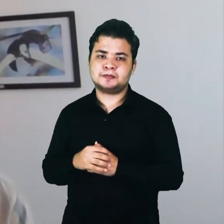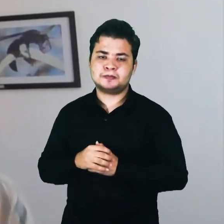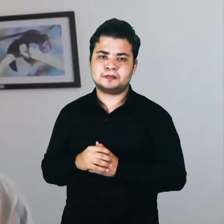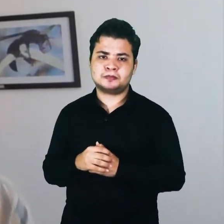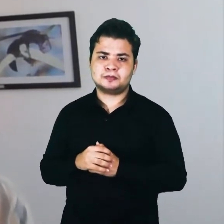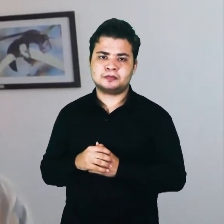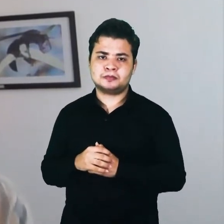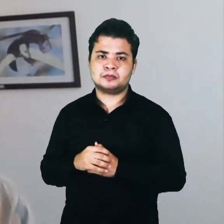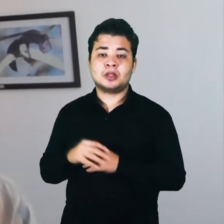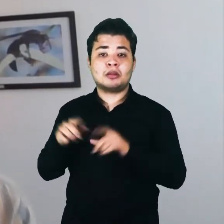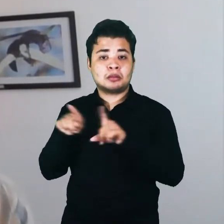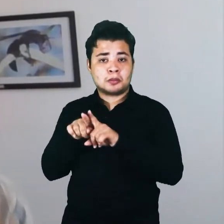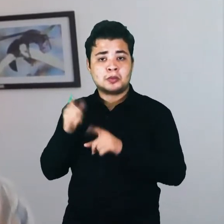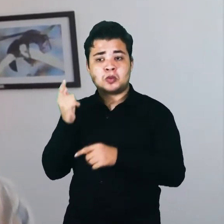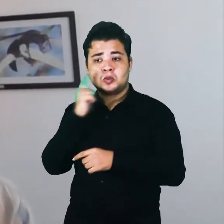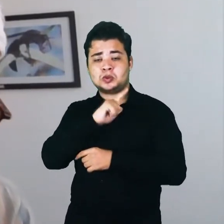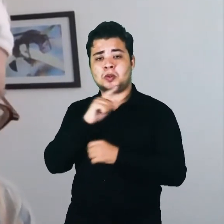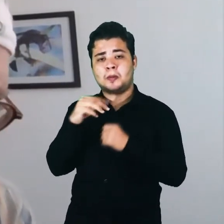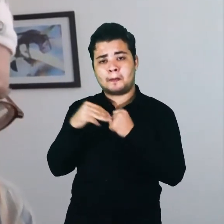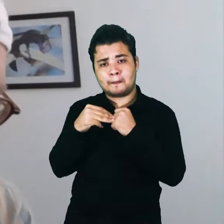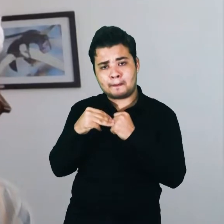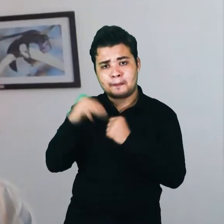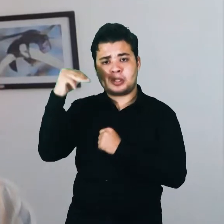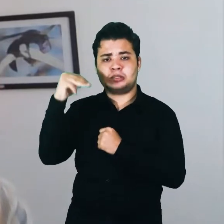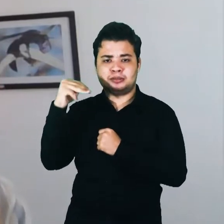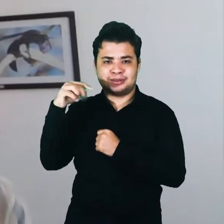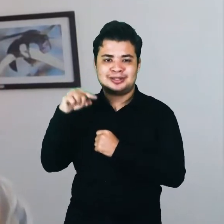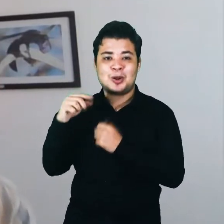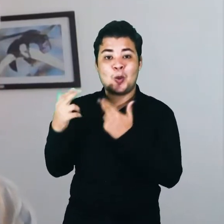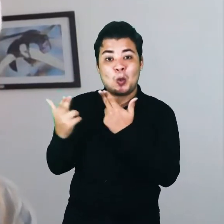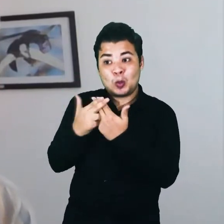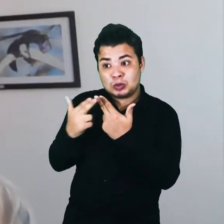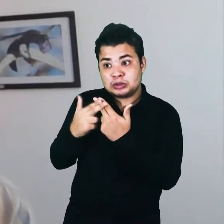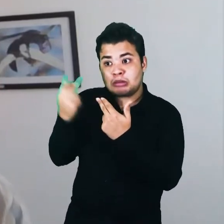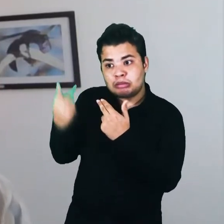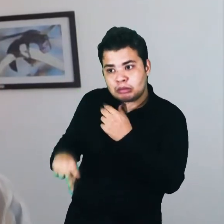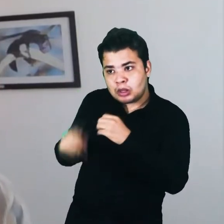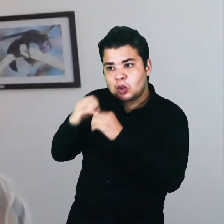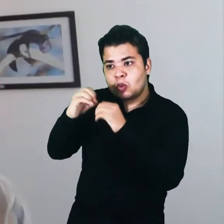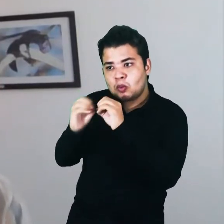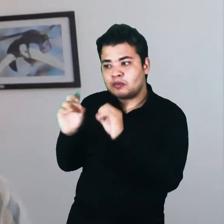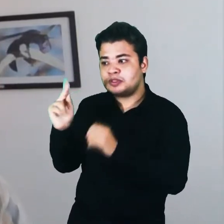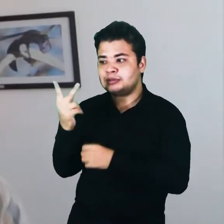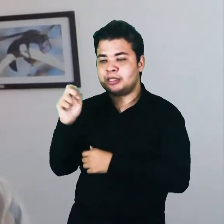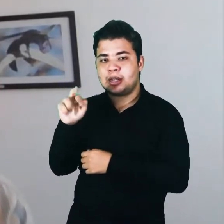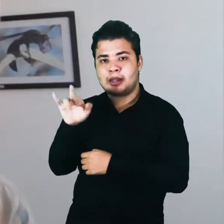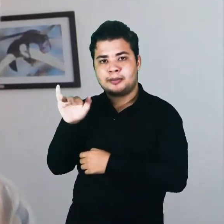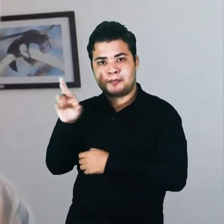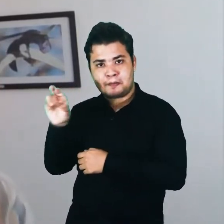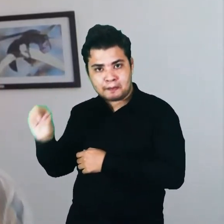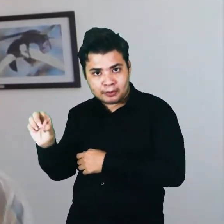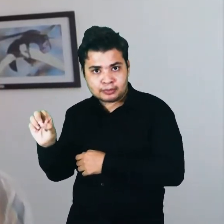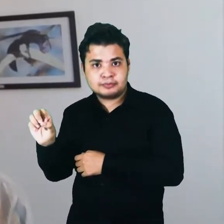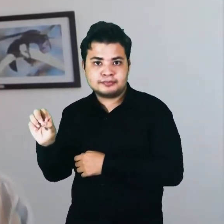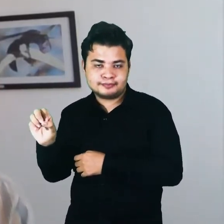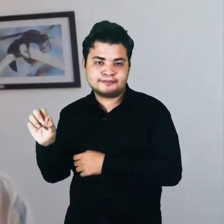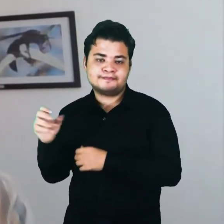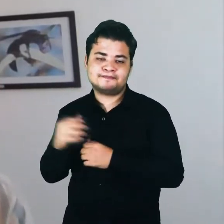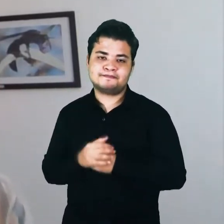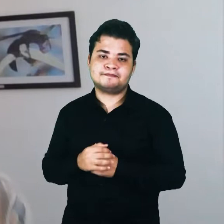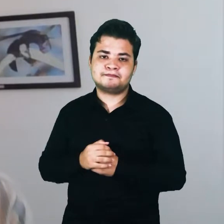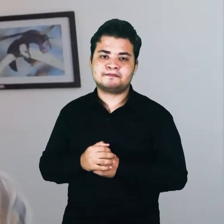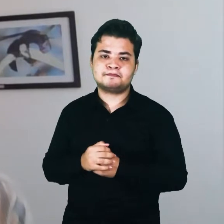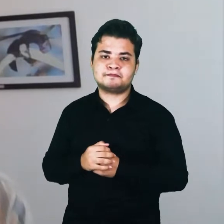eu pude desenvolver o meu mestrado, né, utilizando o nosso herbário, as plantas que foram coletadas aqui também no estado, né,